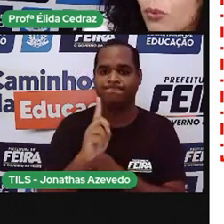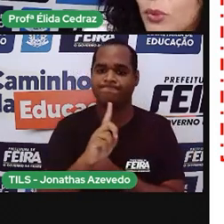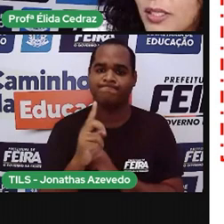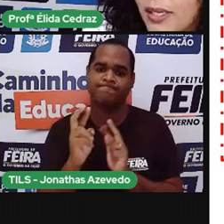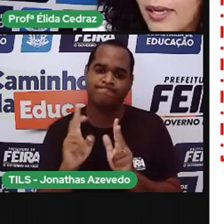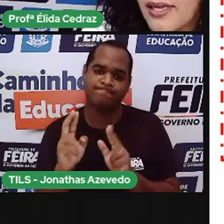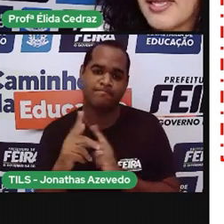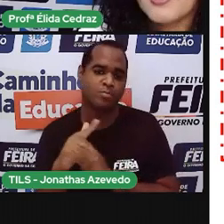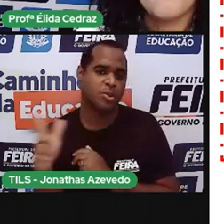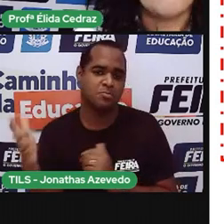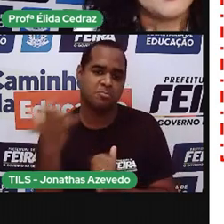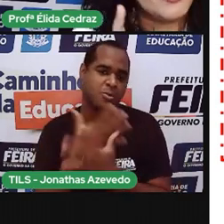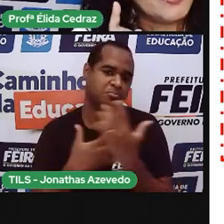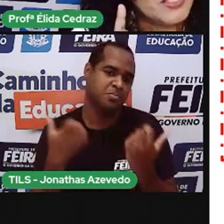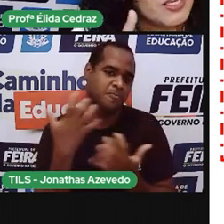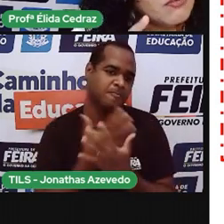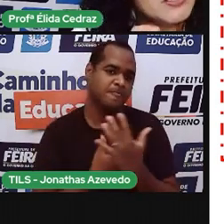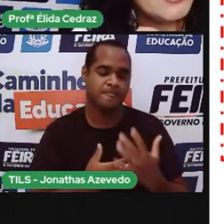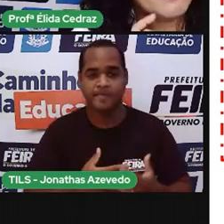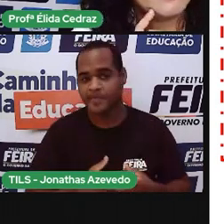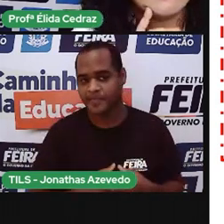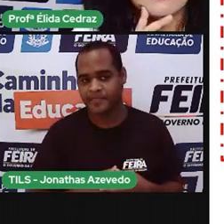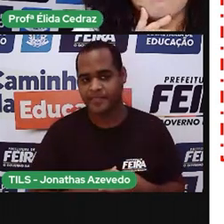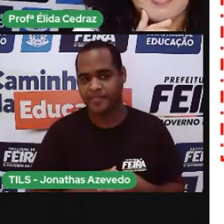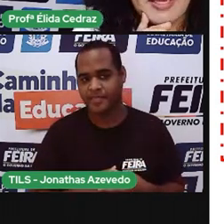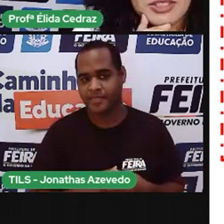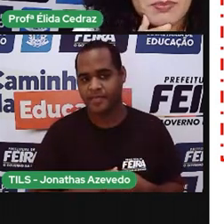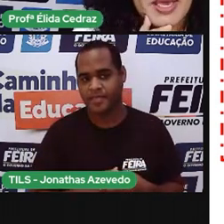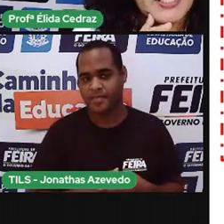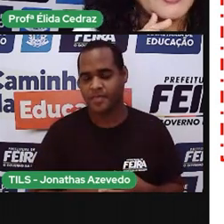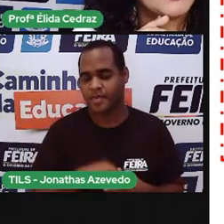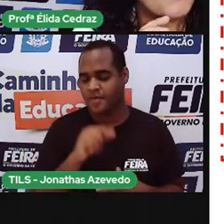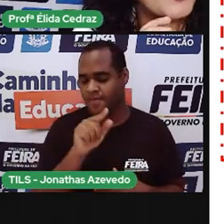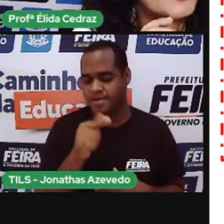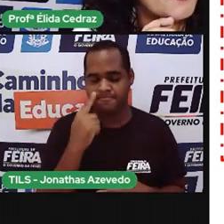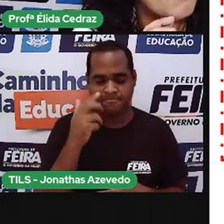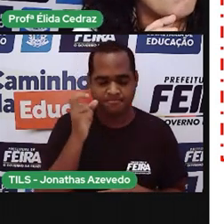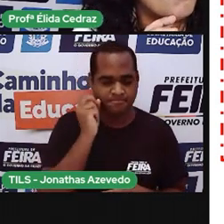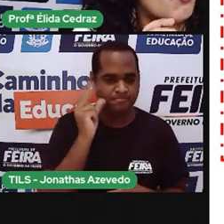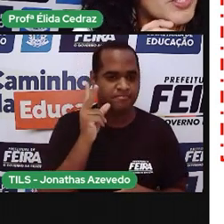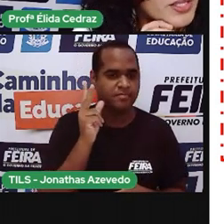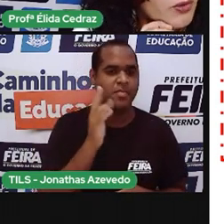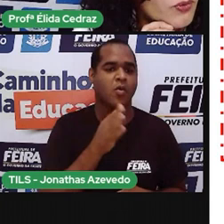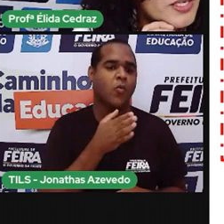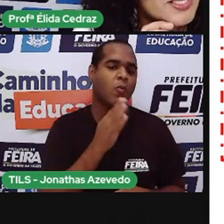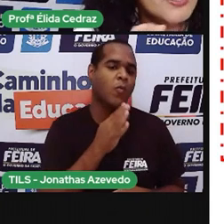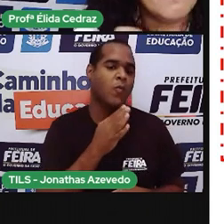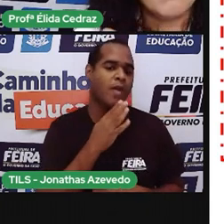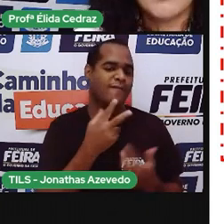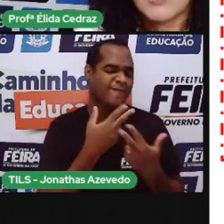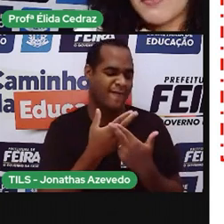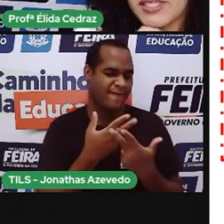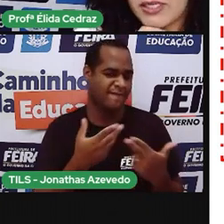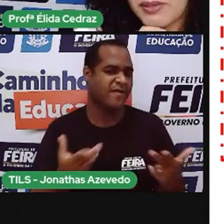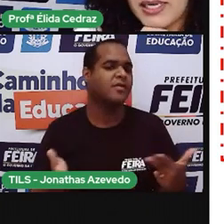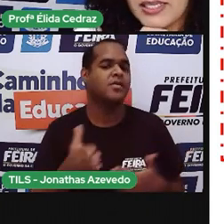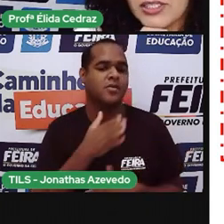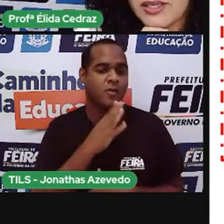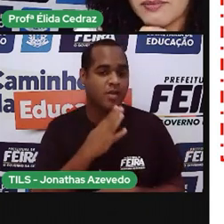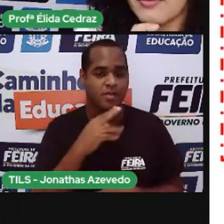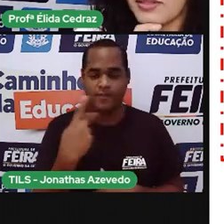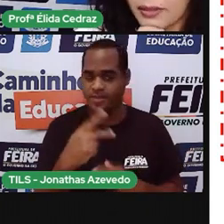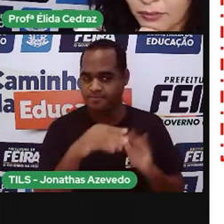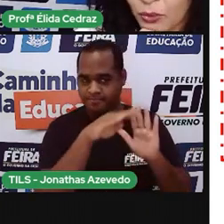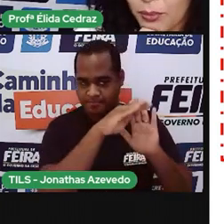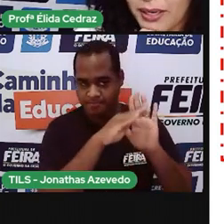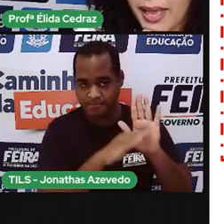estejam na música. Mas eu sei que você é uma criança bem esperta que conhece muita coisa. Você vai fazer uma